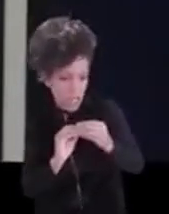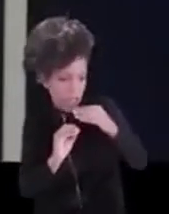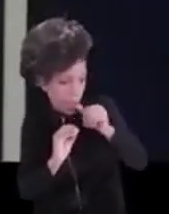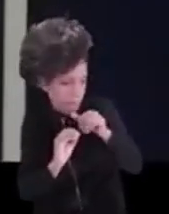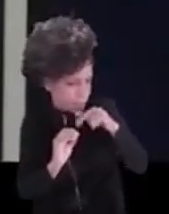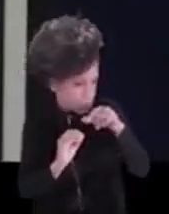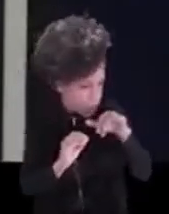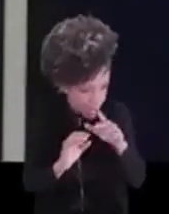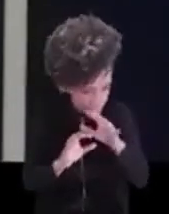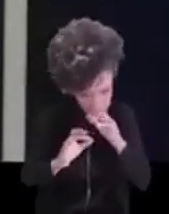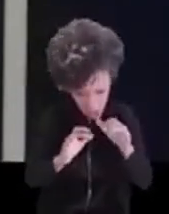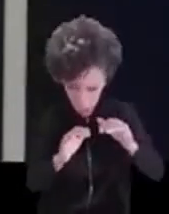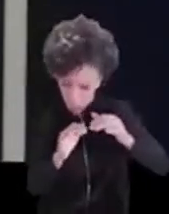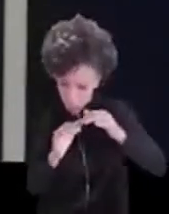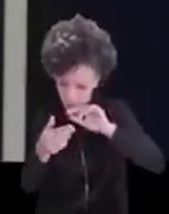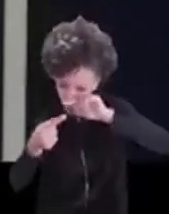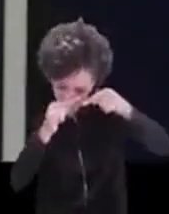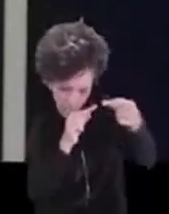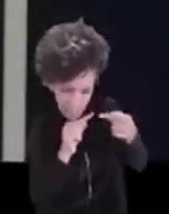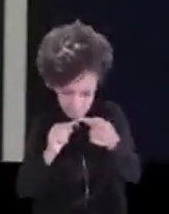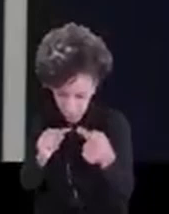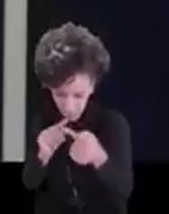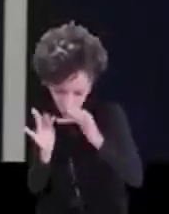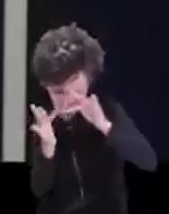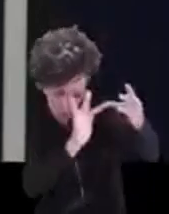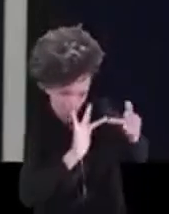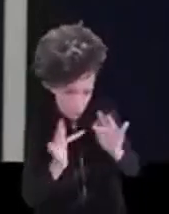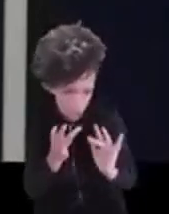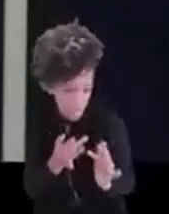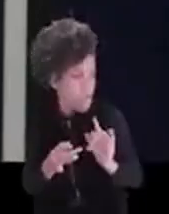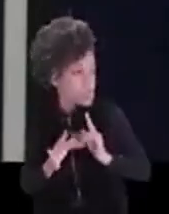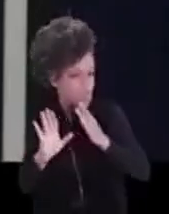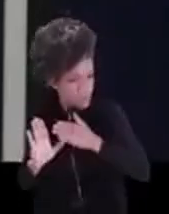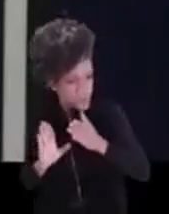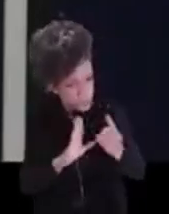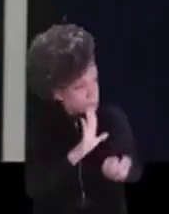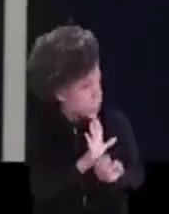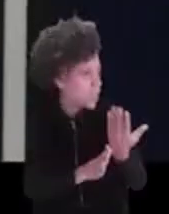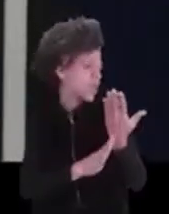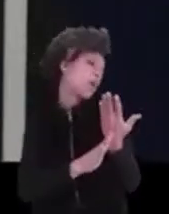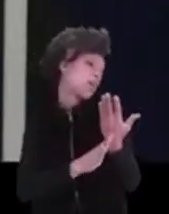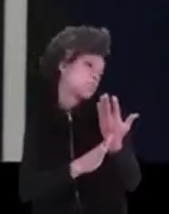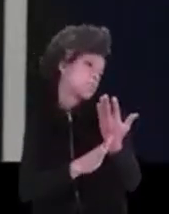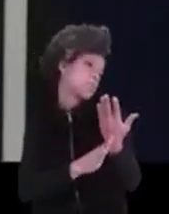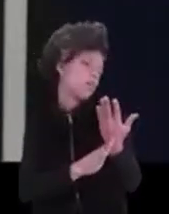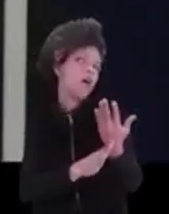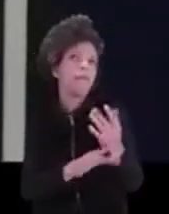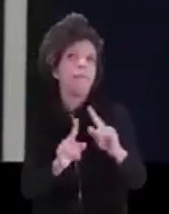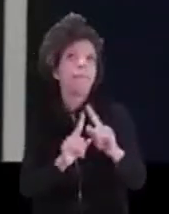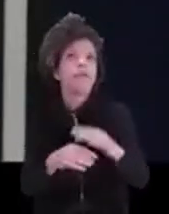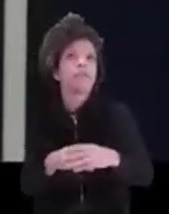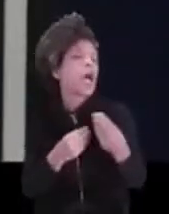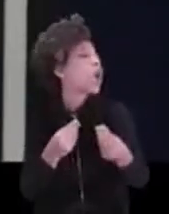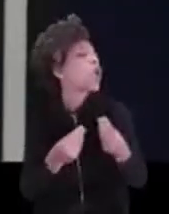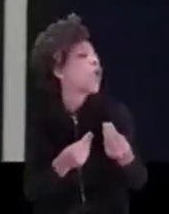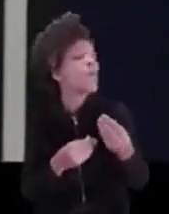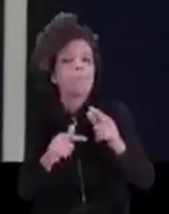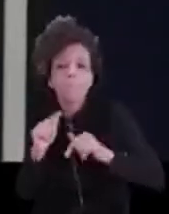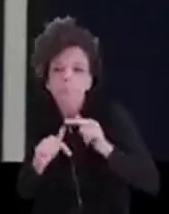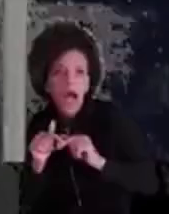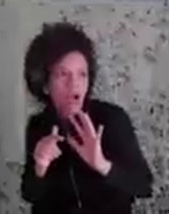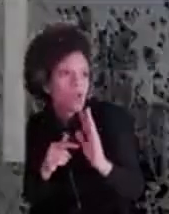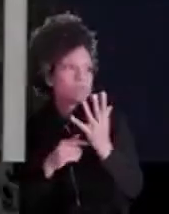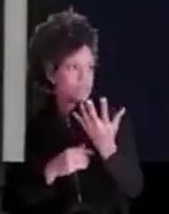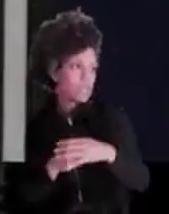aminoácido começou a se combinar então a gente tem uma sequência de como as coisas foram acontecendo né e Poxa como é que as coisas existem